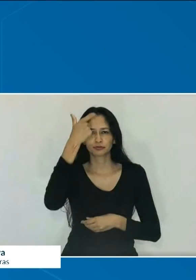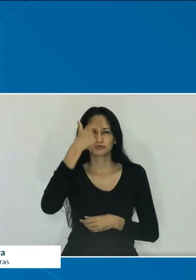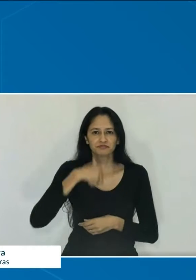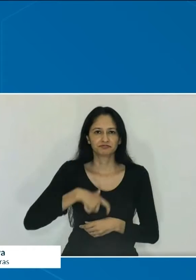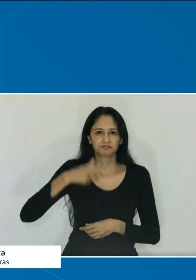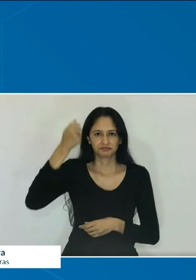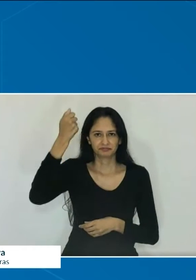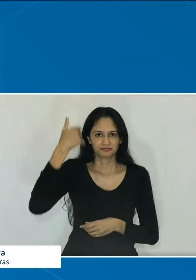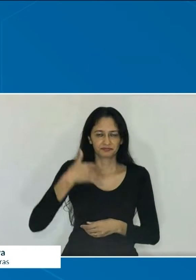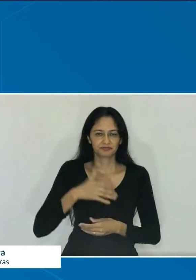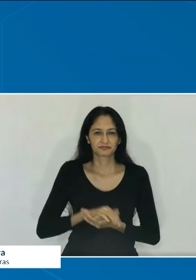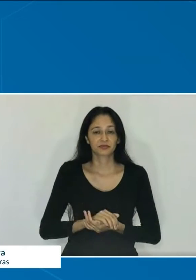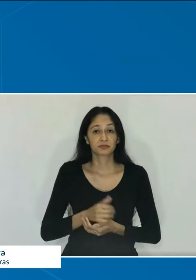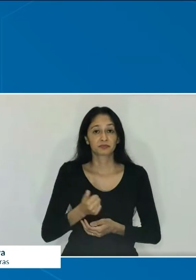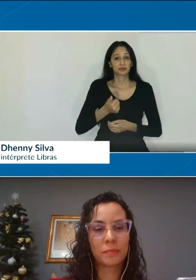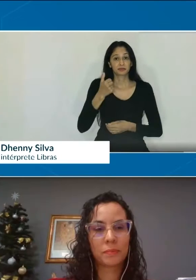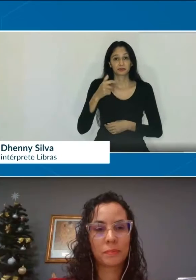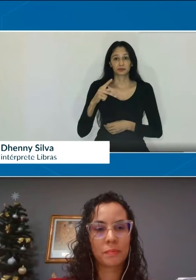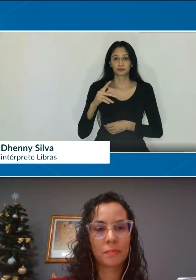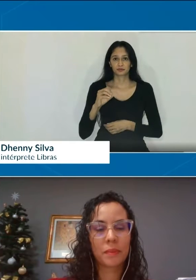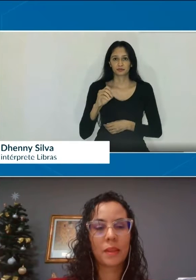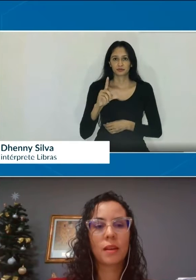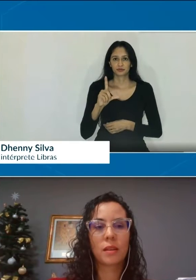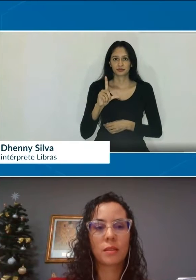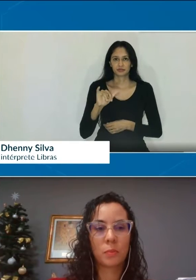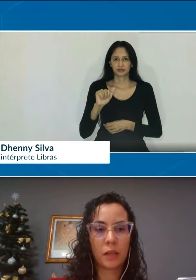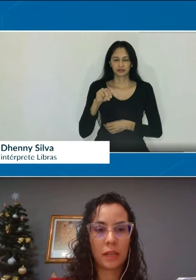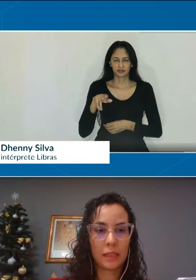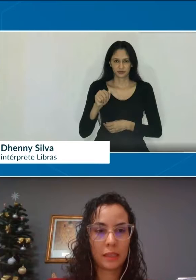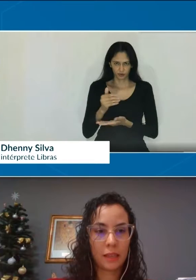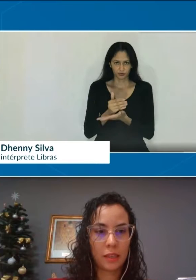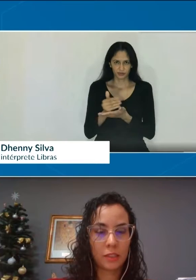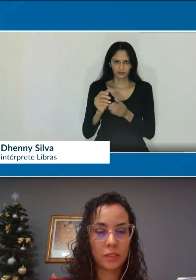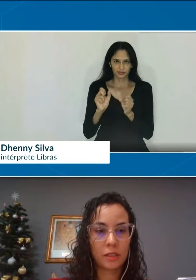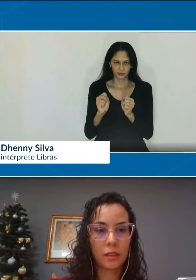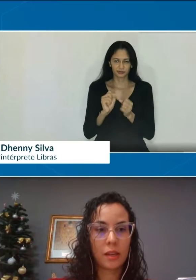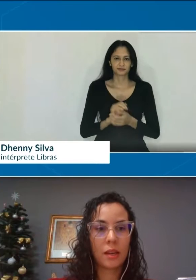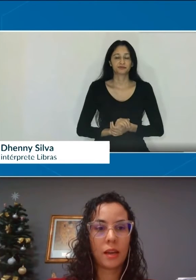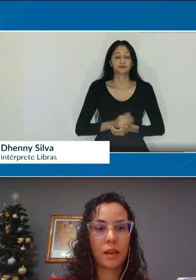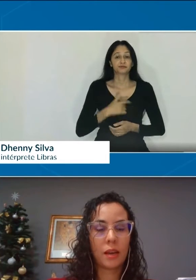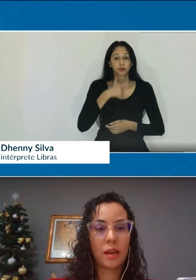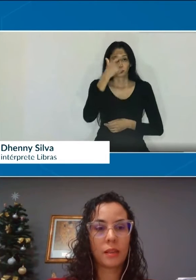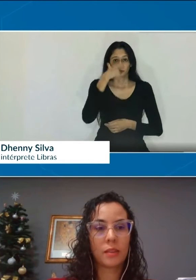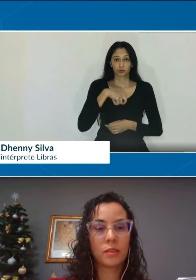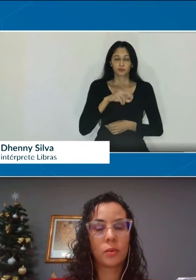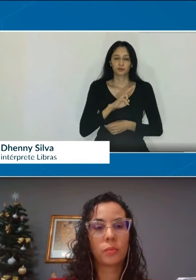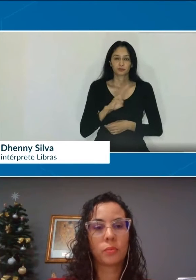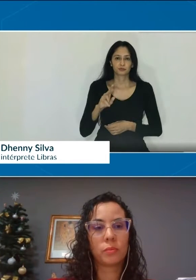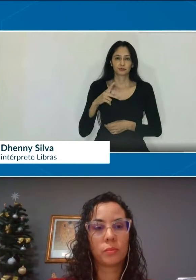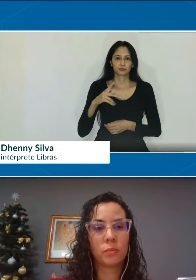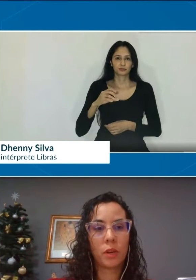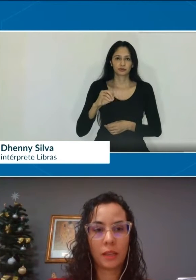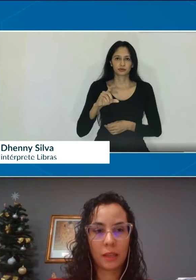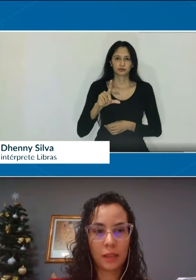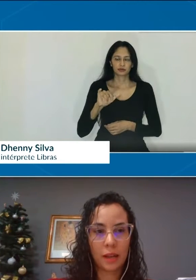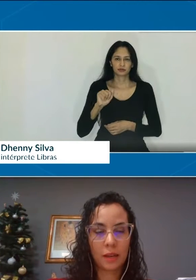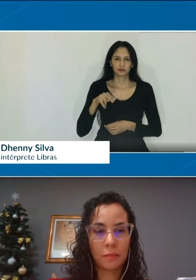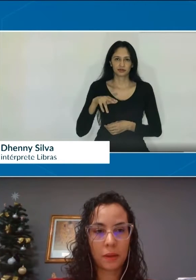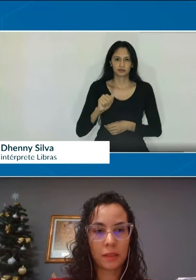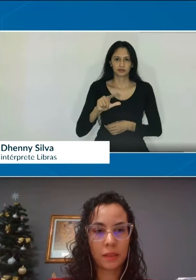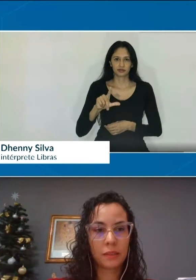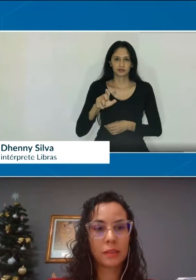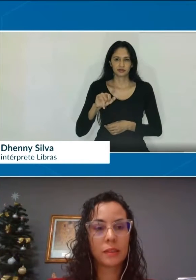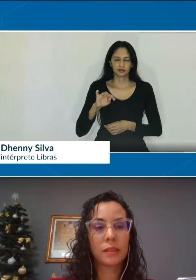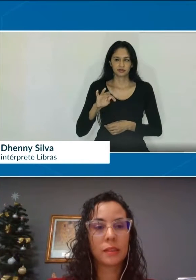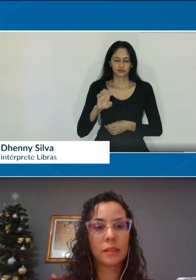você, Poliana, pode ser? Você pode, por gentileza, fazer? Sou Poliana Leite, sou morena